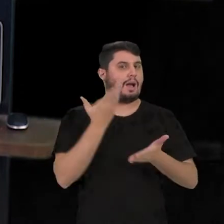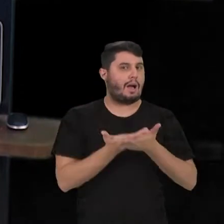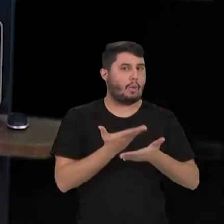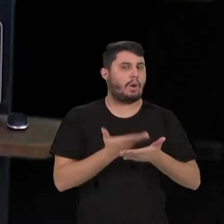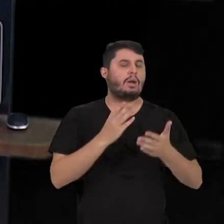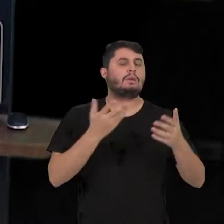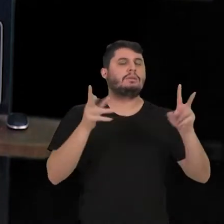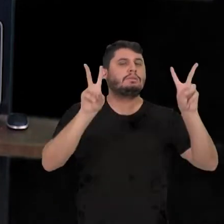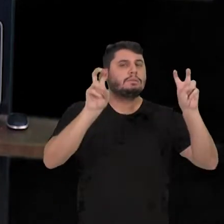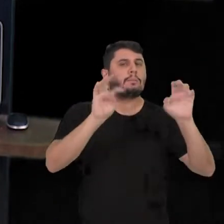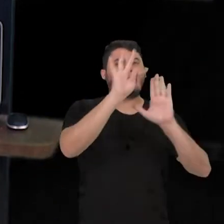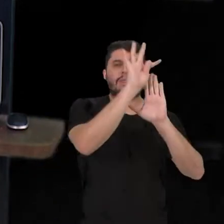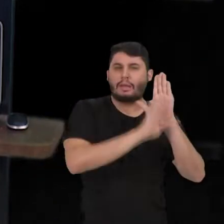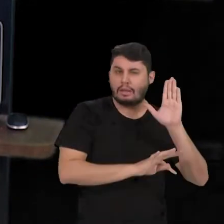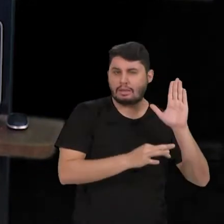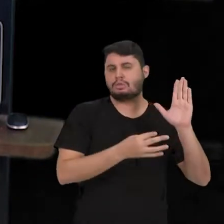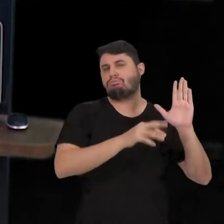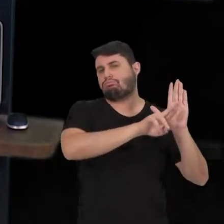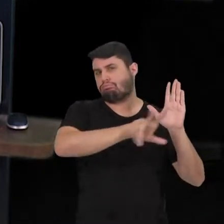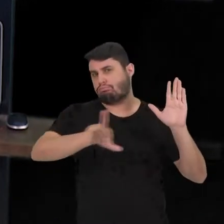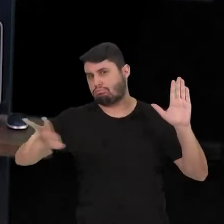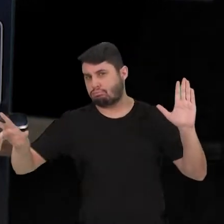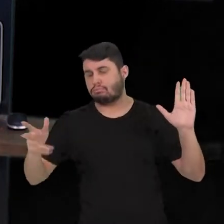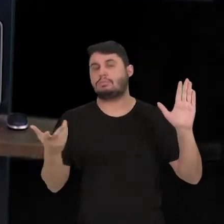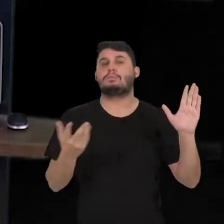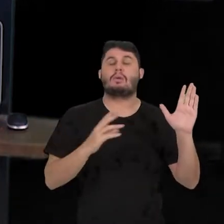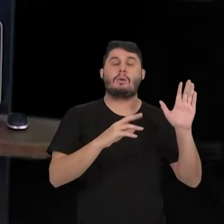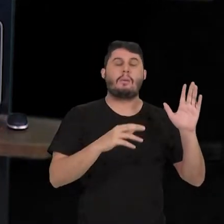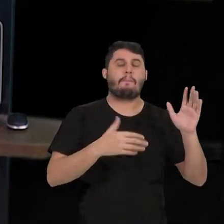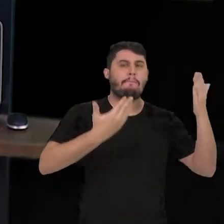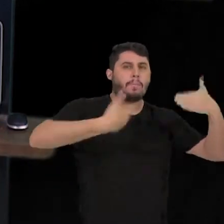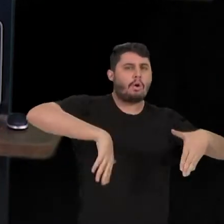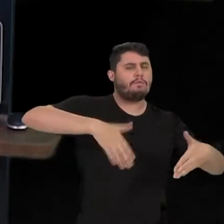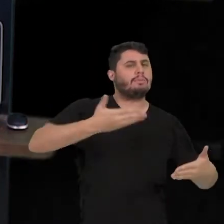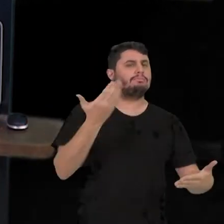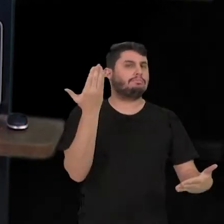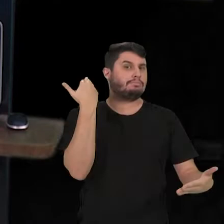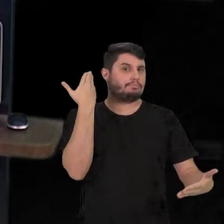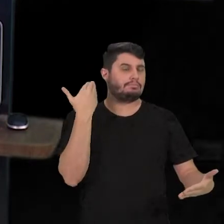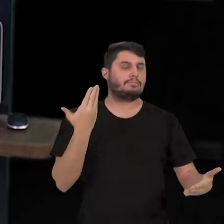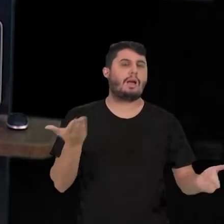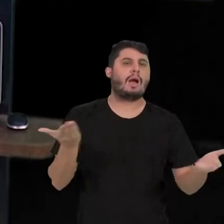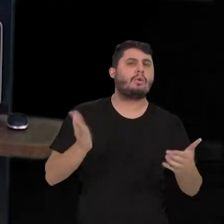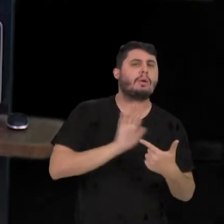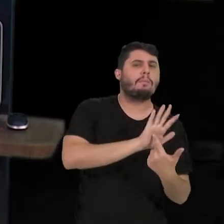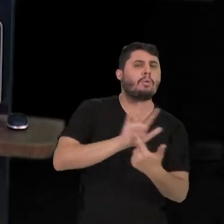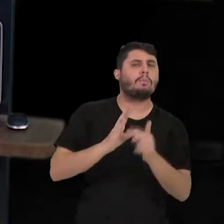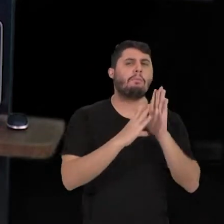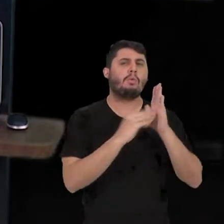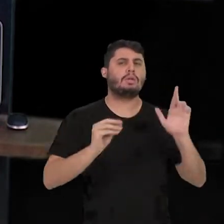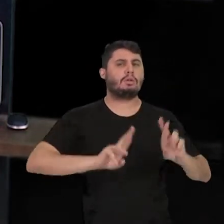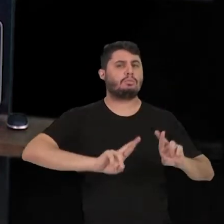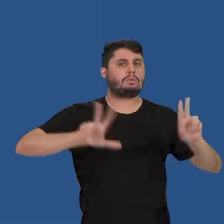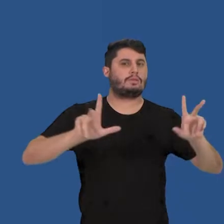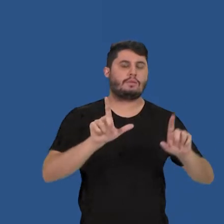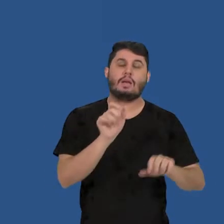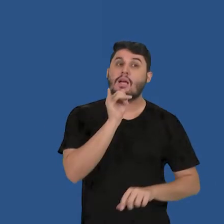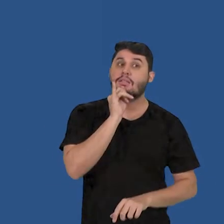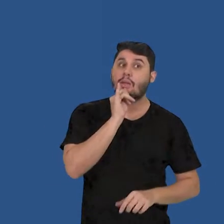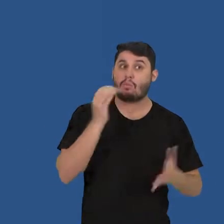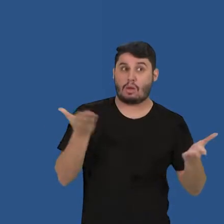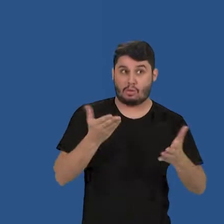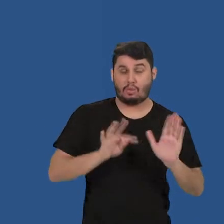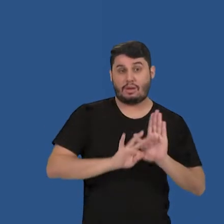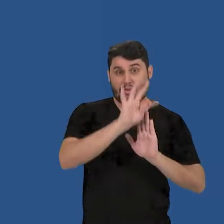gente vai trabalhar textos do Enem que aconteceram em provas anteriores, com abordagens diferentes. Como, por exemplo, esse primeiro texto aqui. Falamos